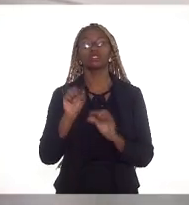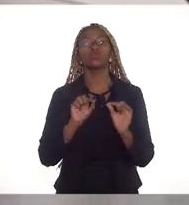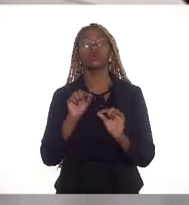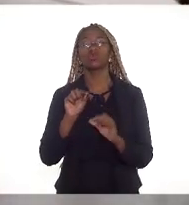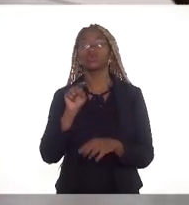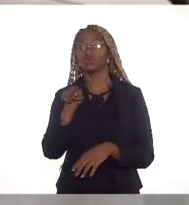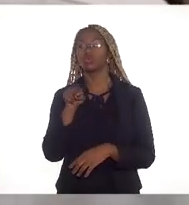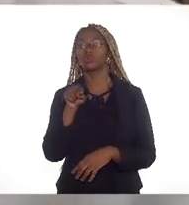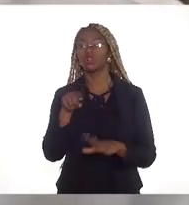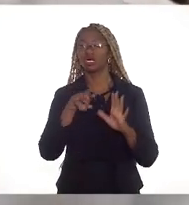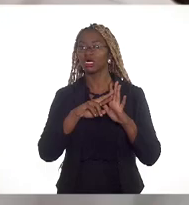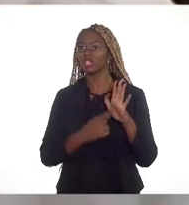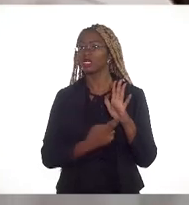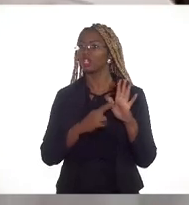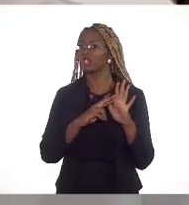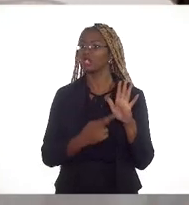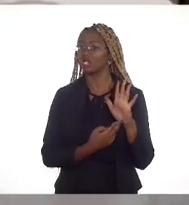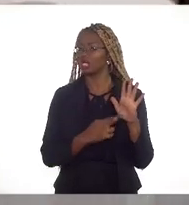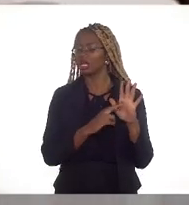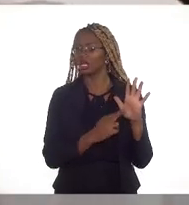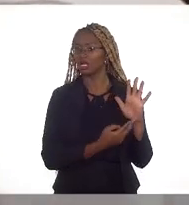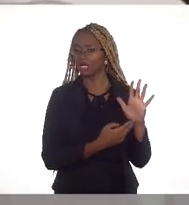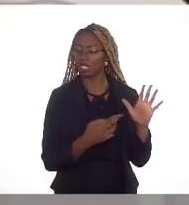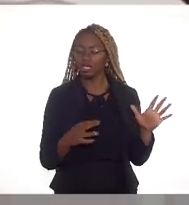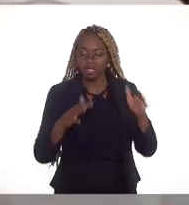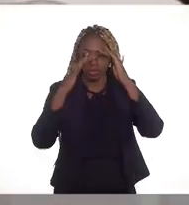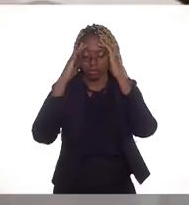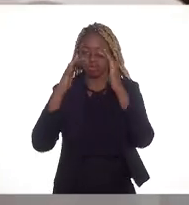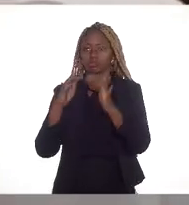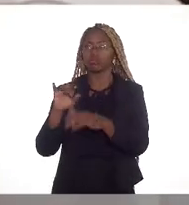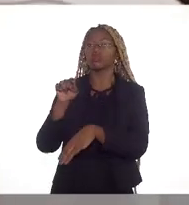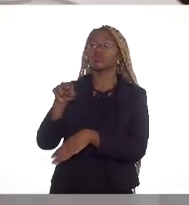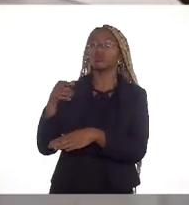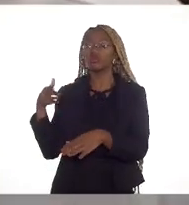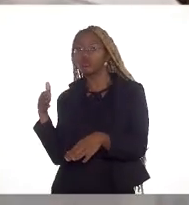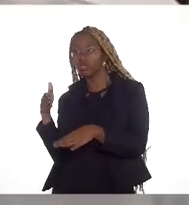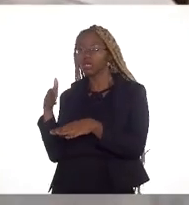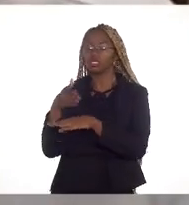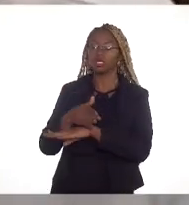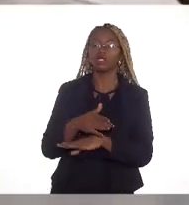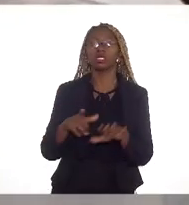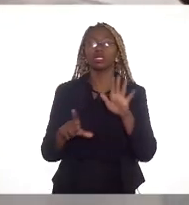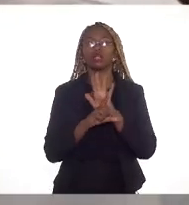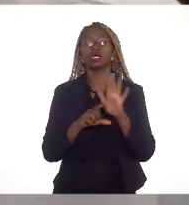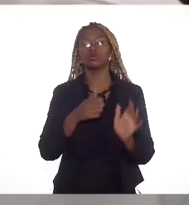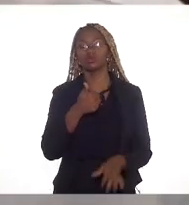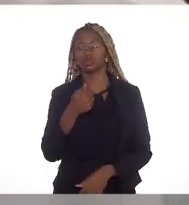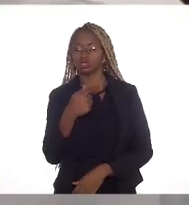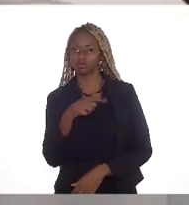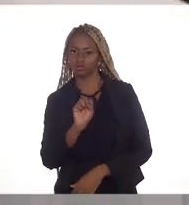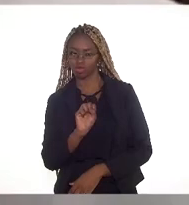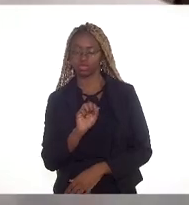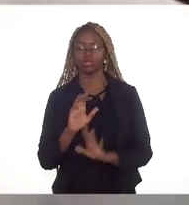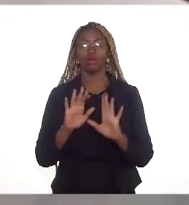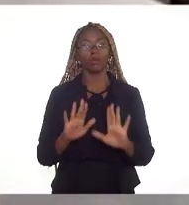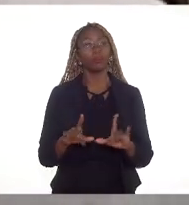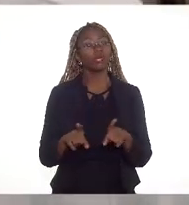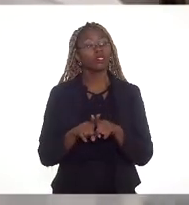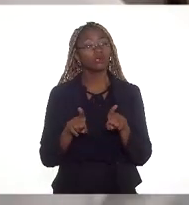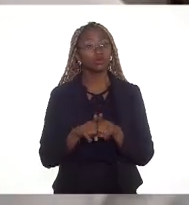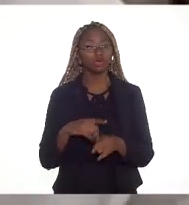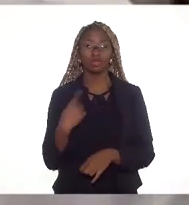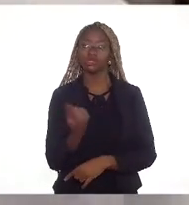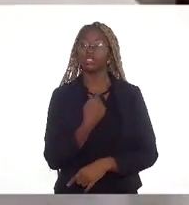que são as regras que serão cumpridas ao ingressarmos na Lei 178. Mas, ao mesmo tempo, nós